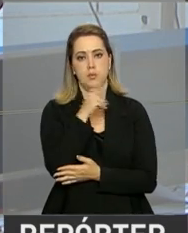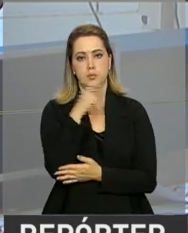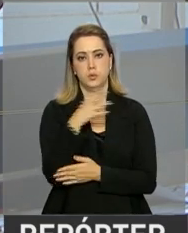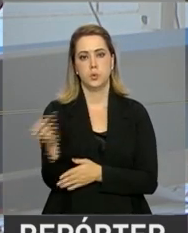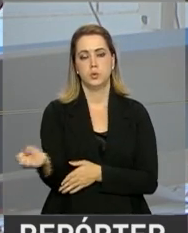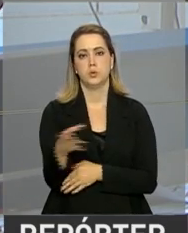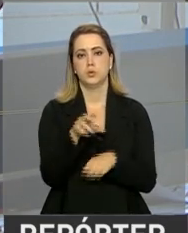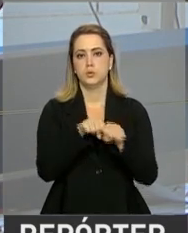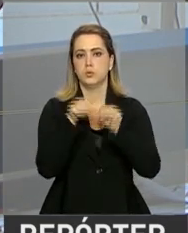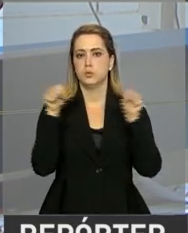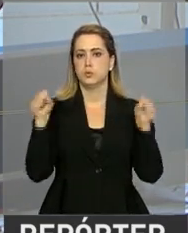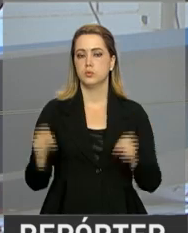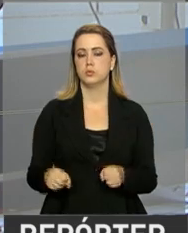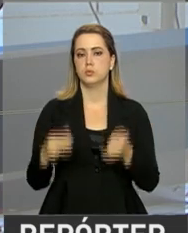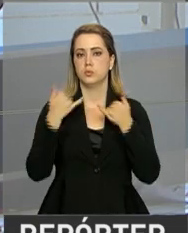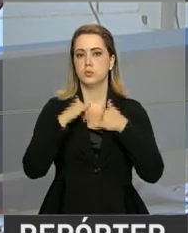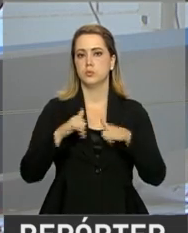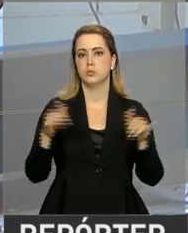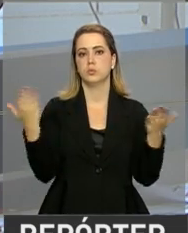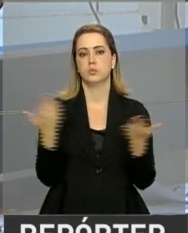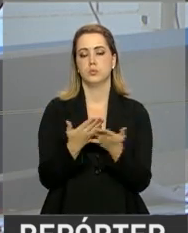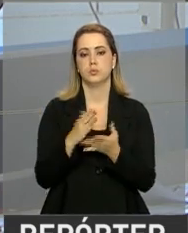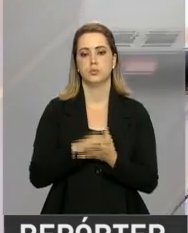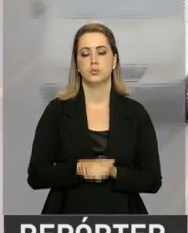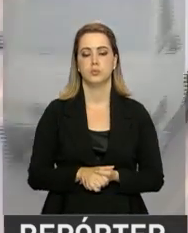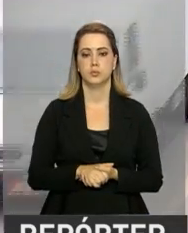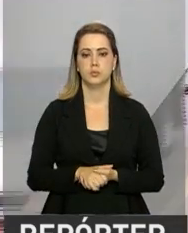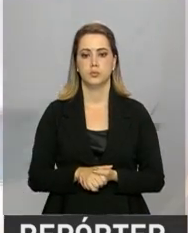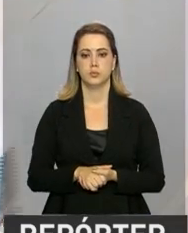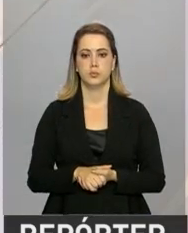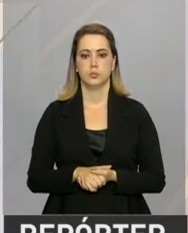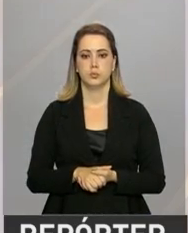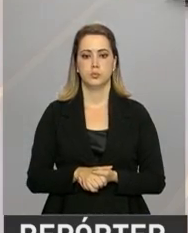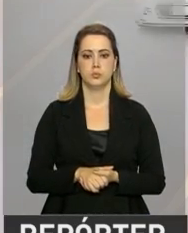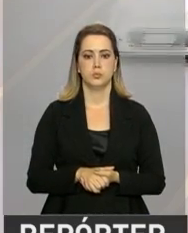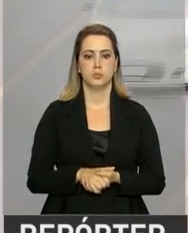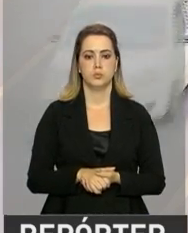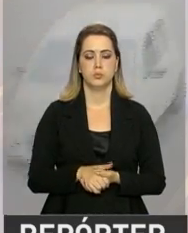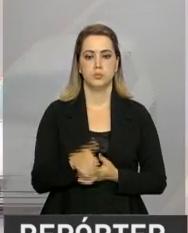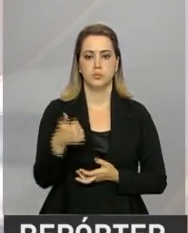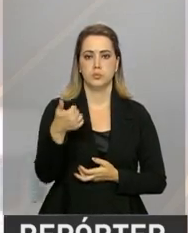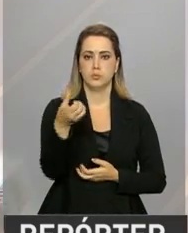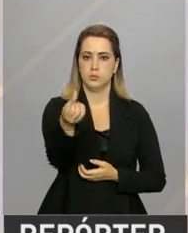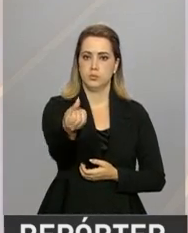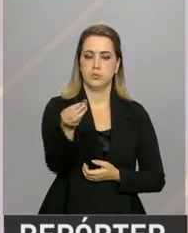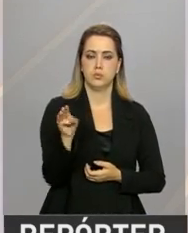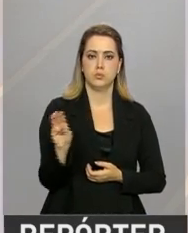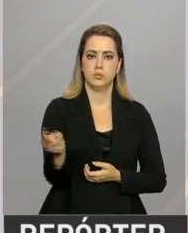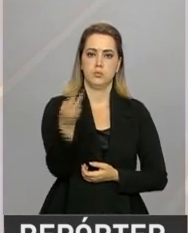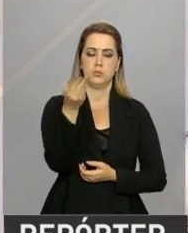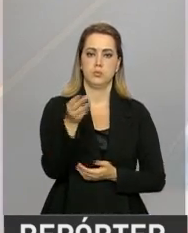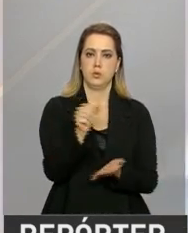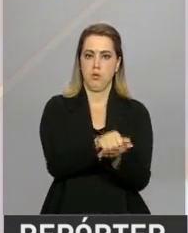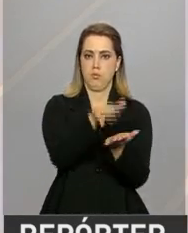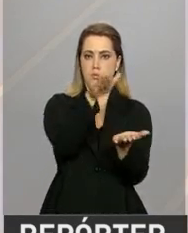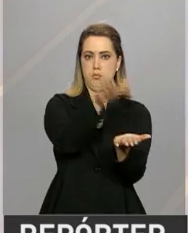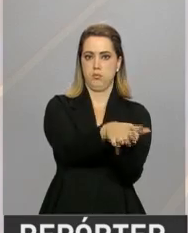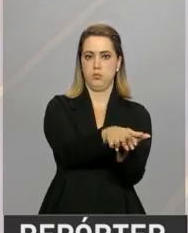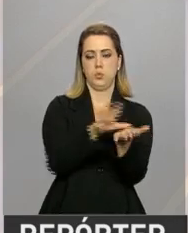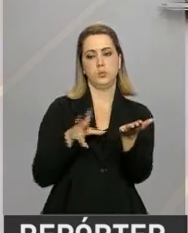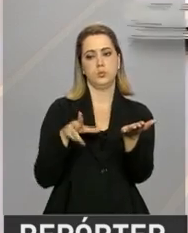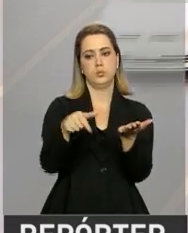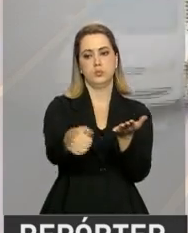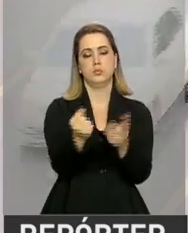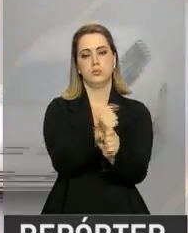novo sistema de notificação eletrônica lançado hoje 16 milhões de multas São emitidas